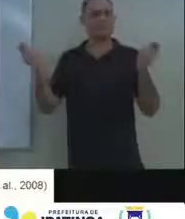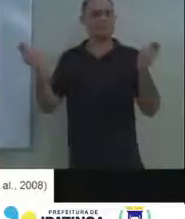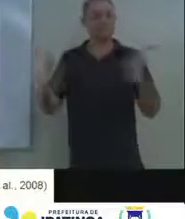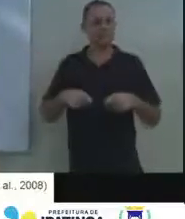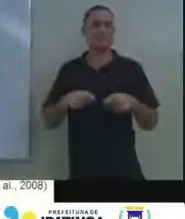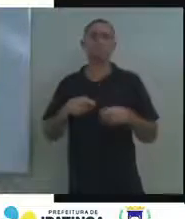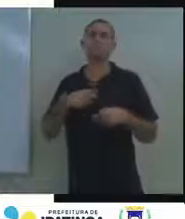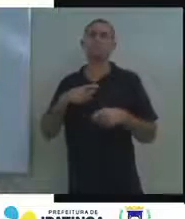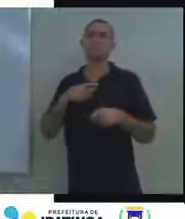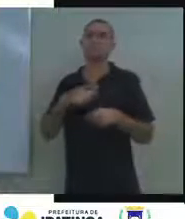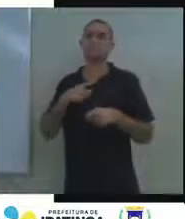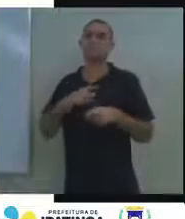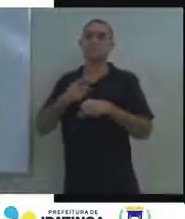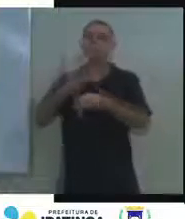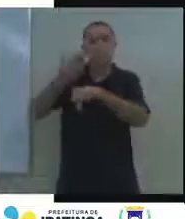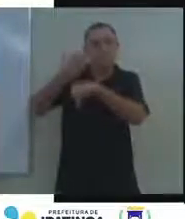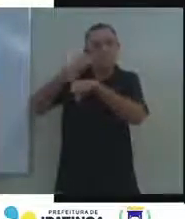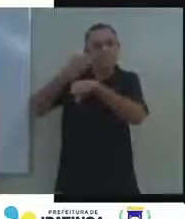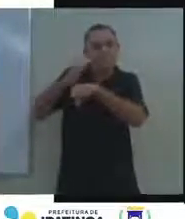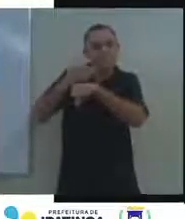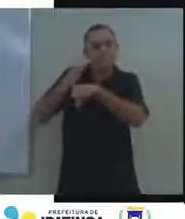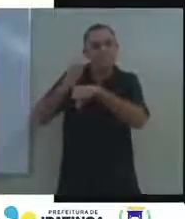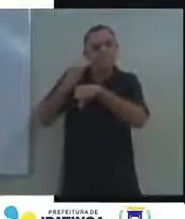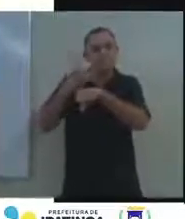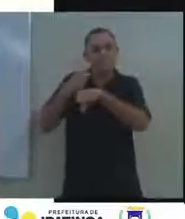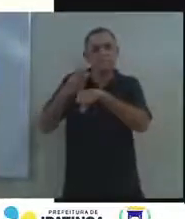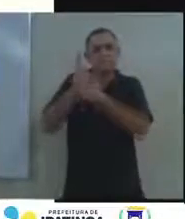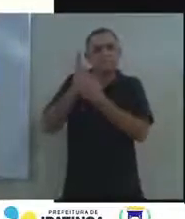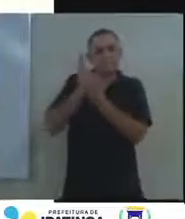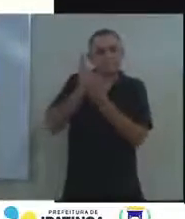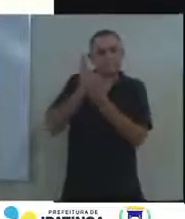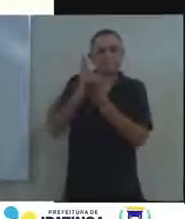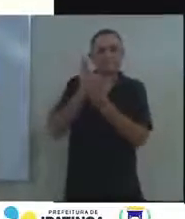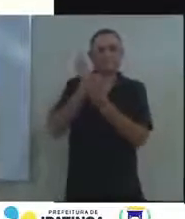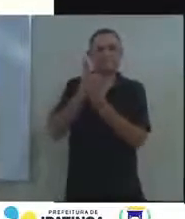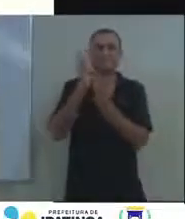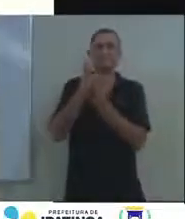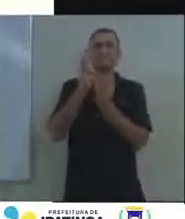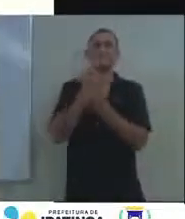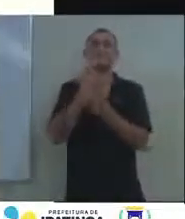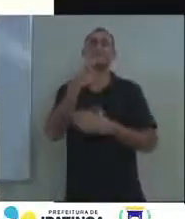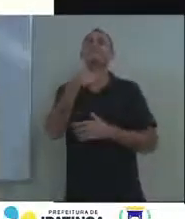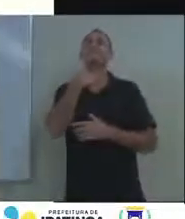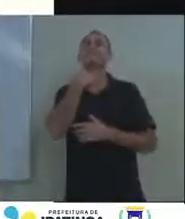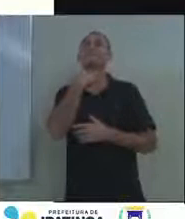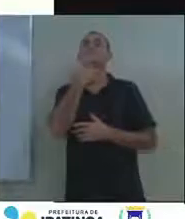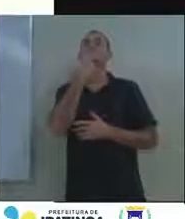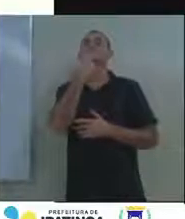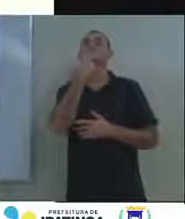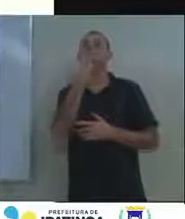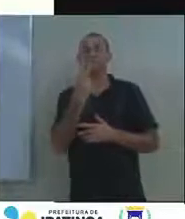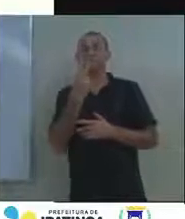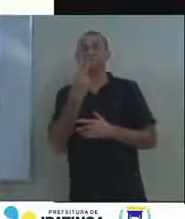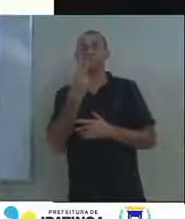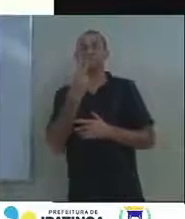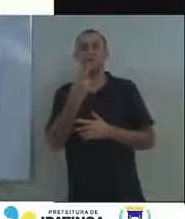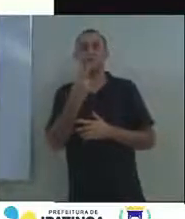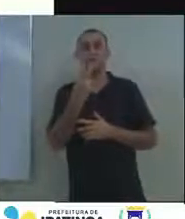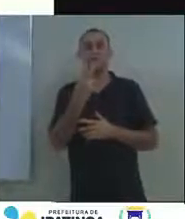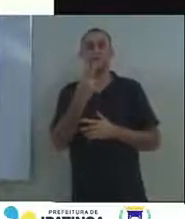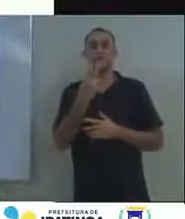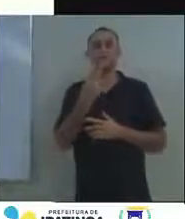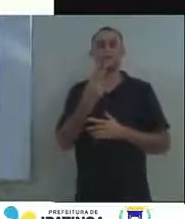um treinamento direto da voz, que ele é aplicado diretamente no seu aparelho